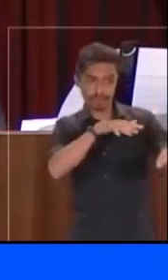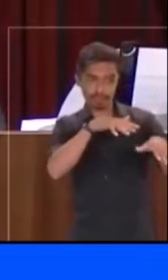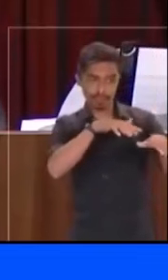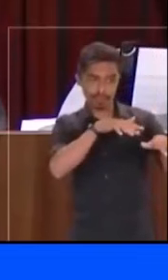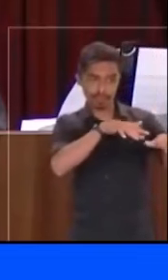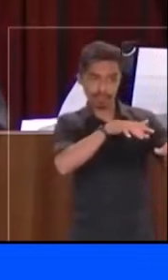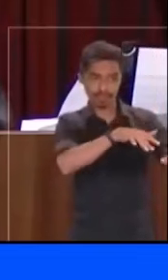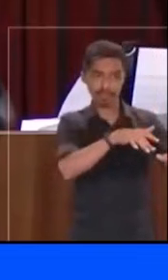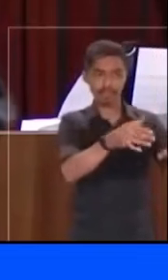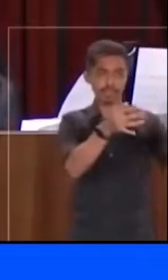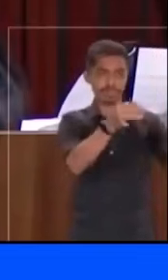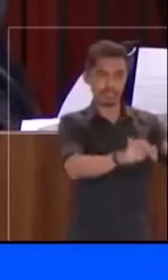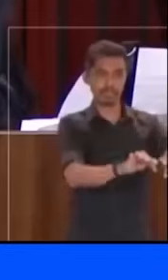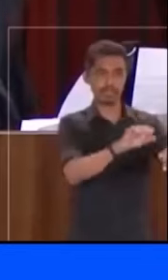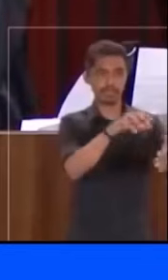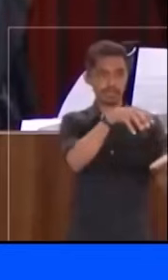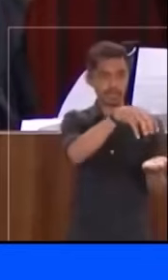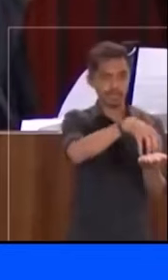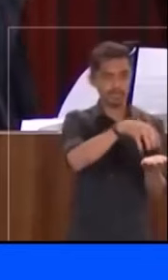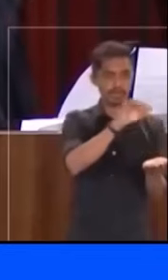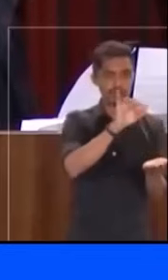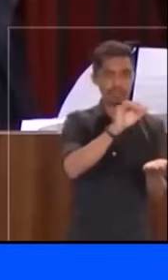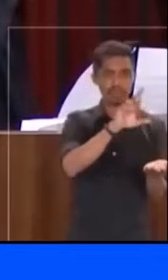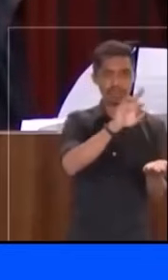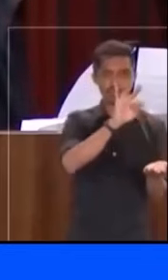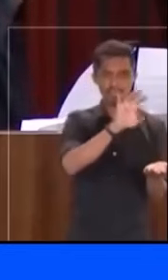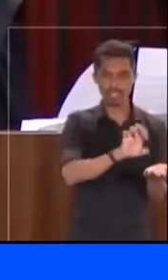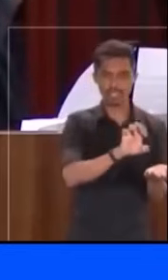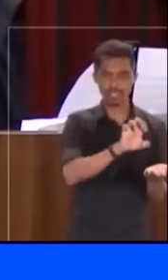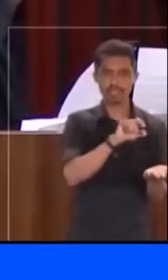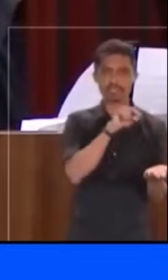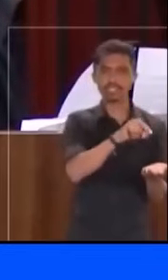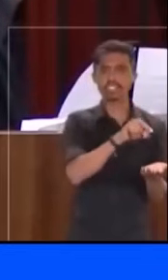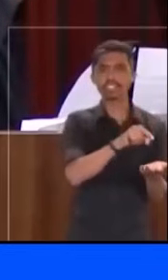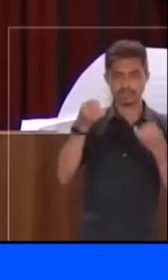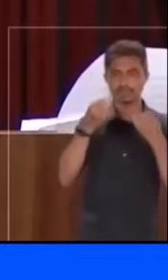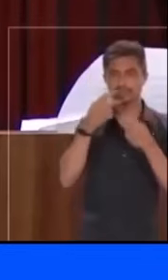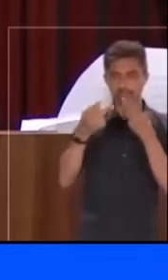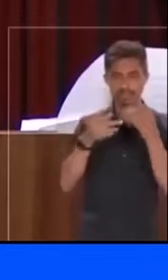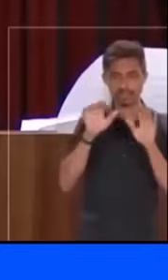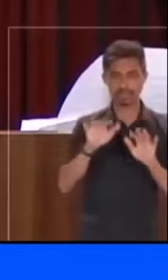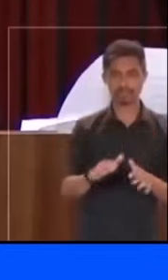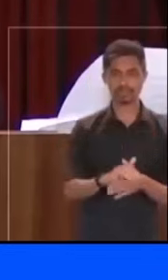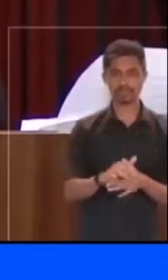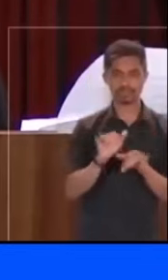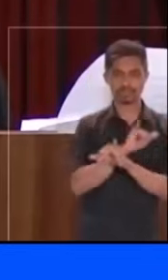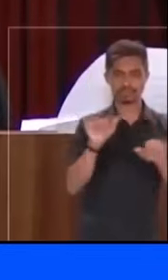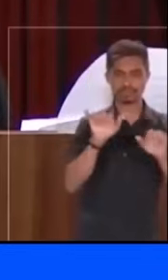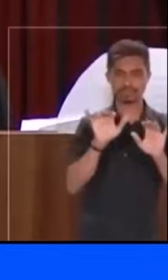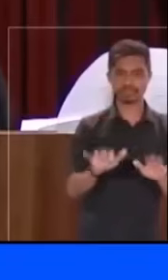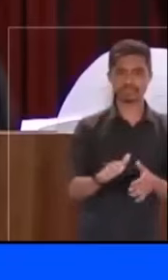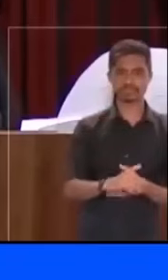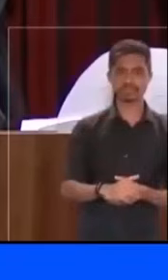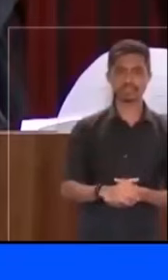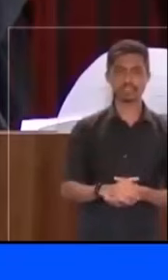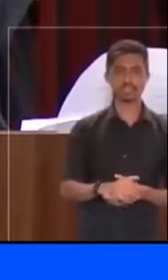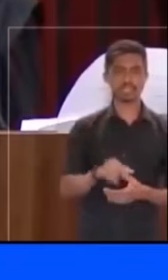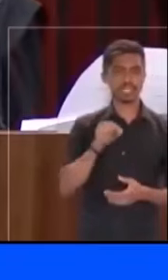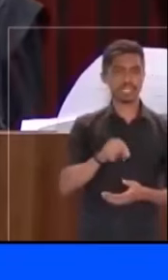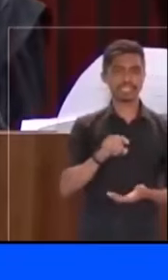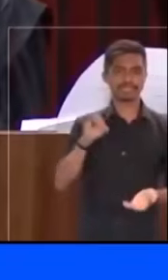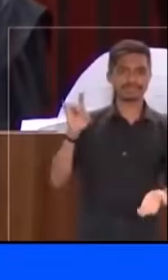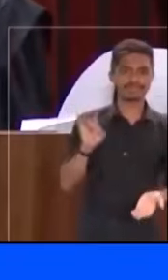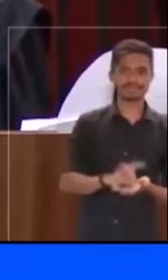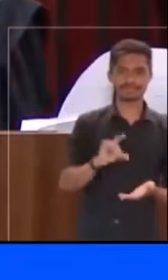de Copacabana o seu grande showmício. Vejam, só esse